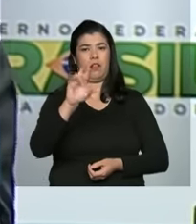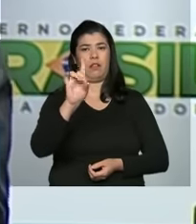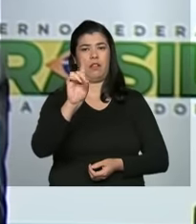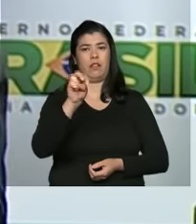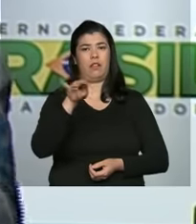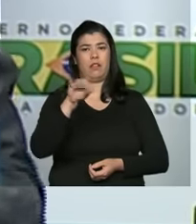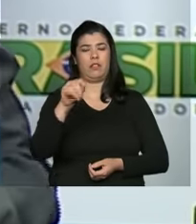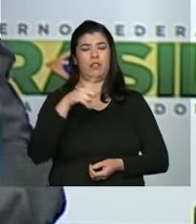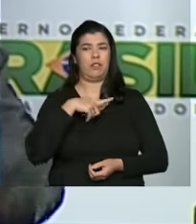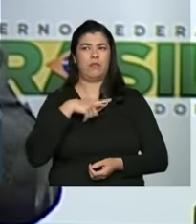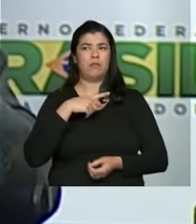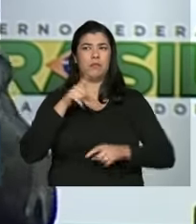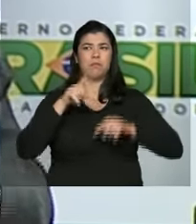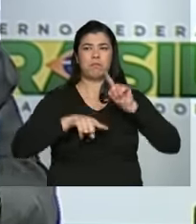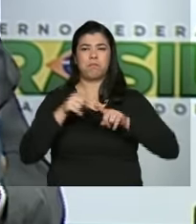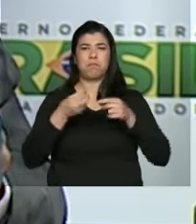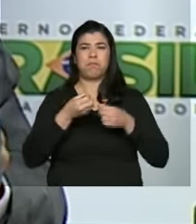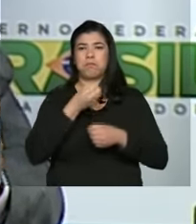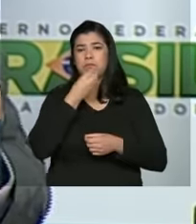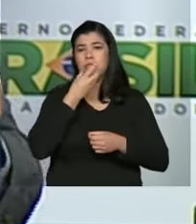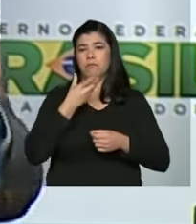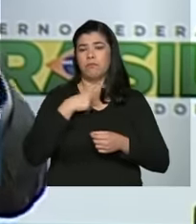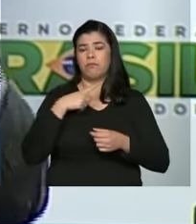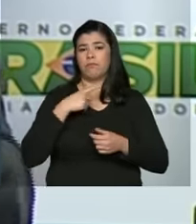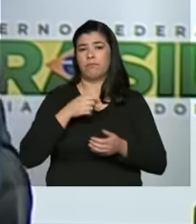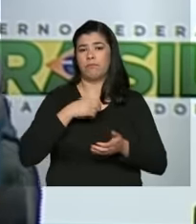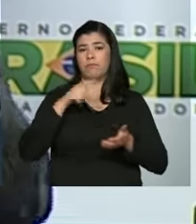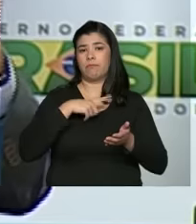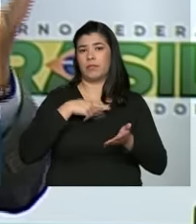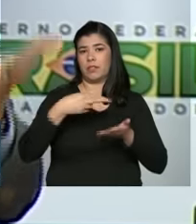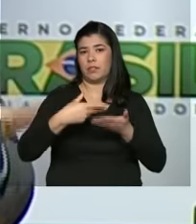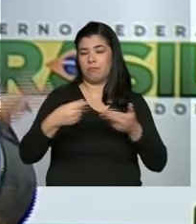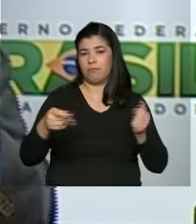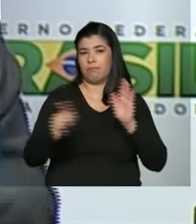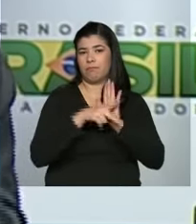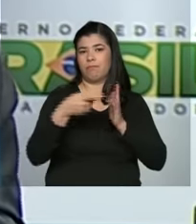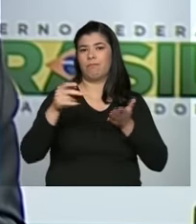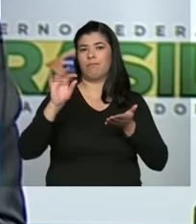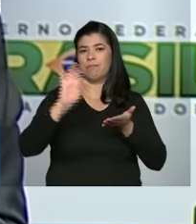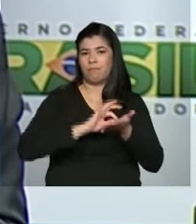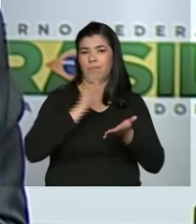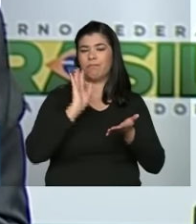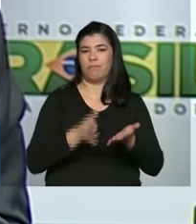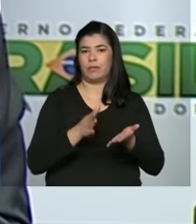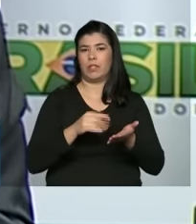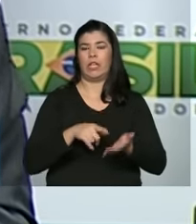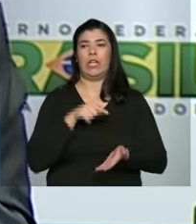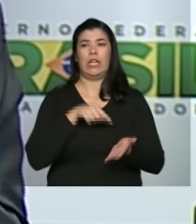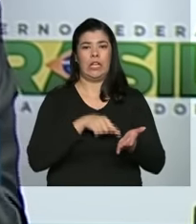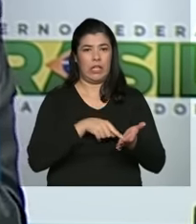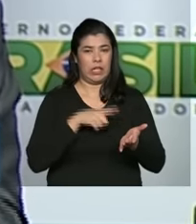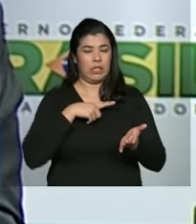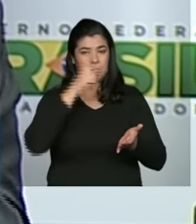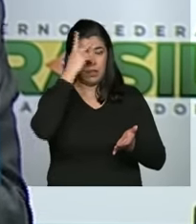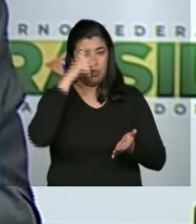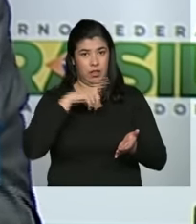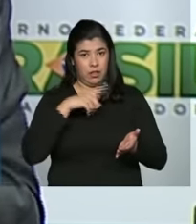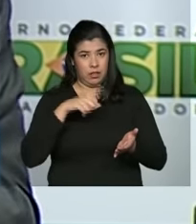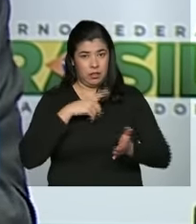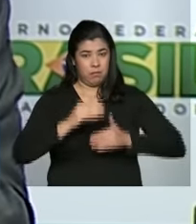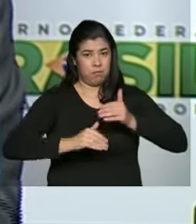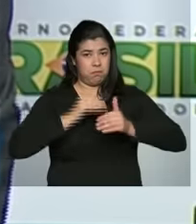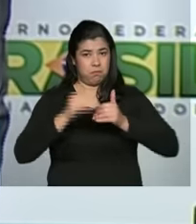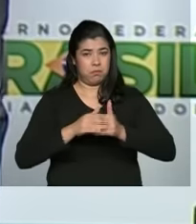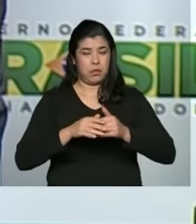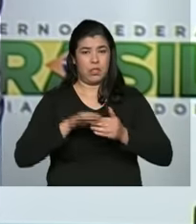ele é indicado por um especialista que domina aquele determinado procedimento e exclui qualquer